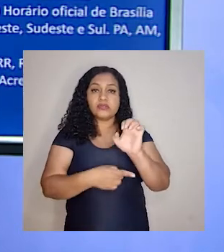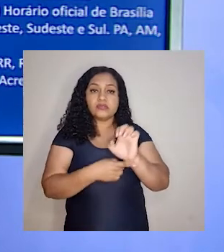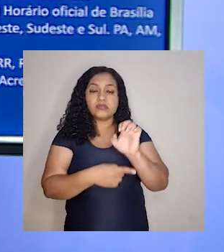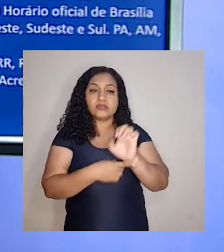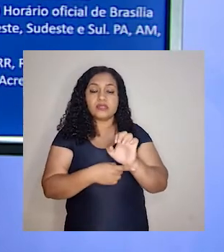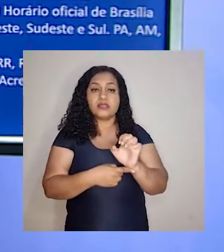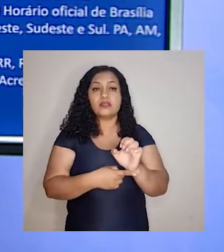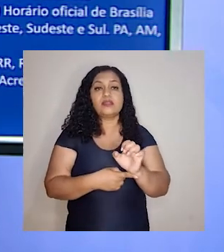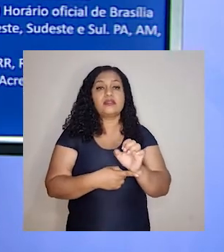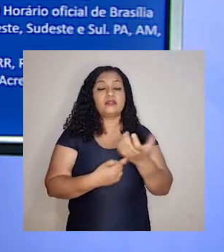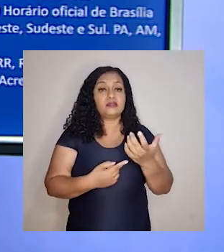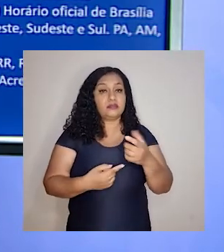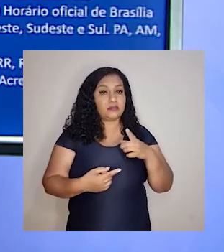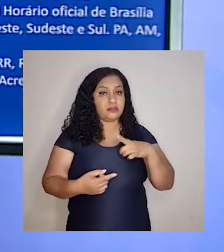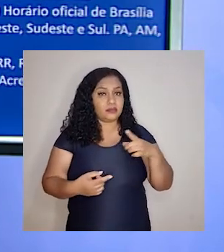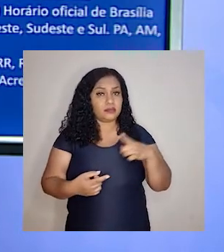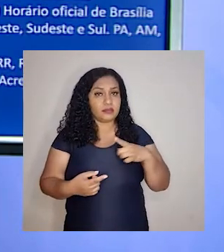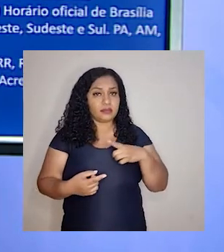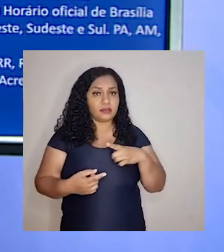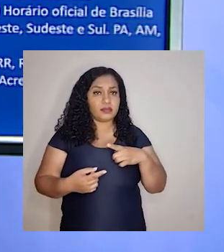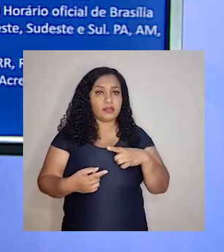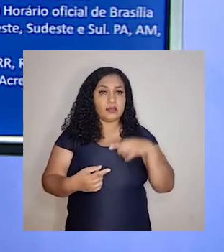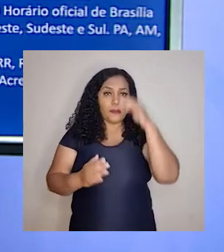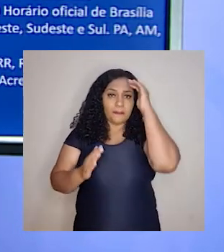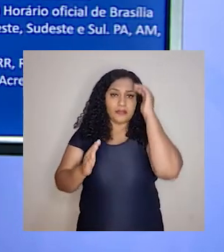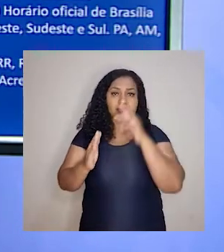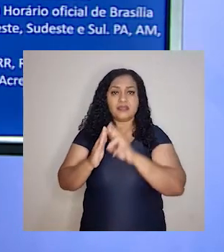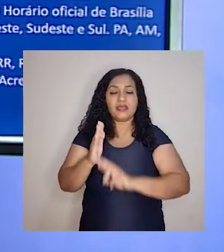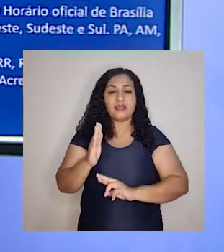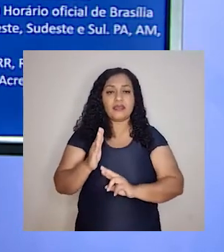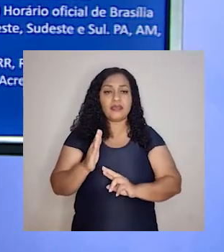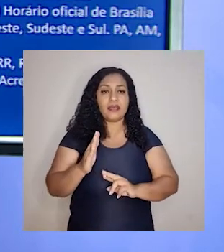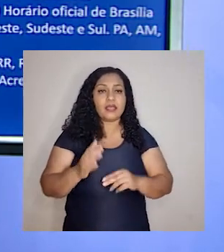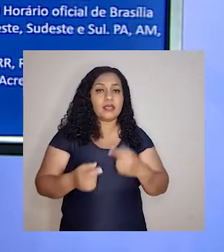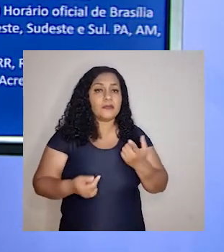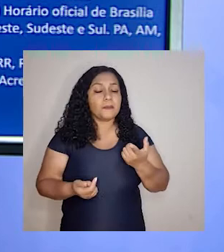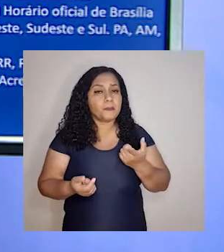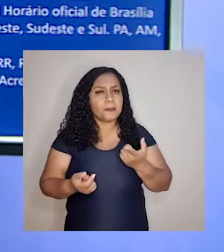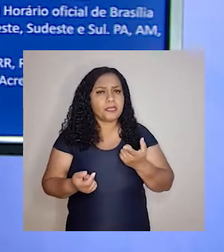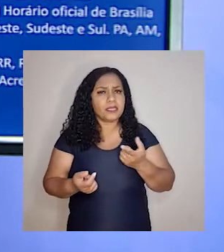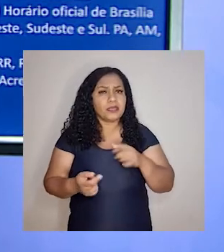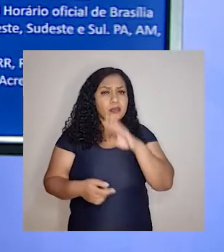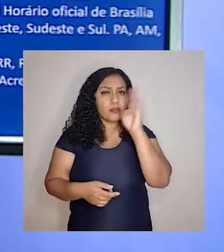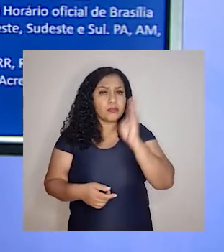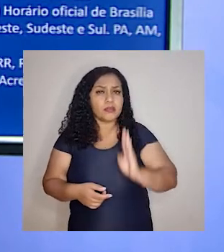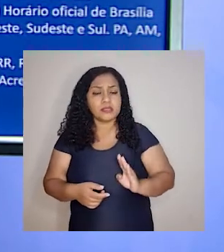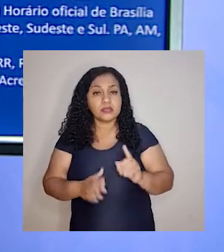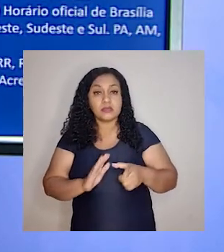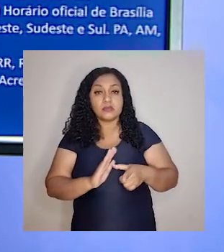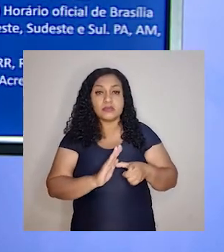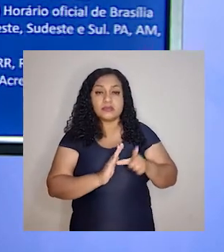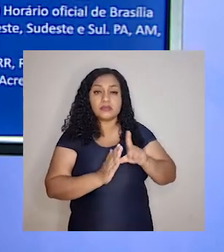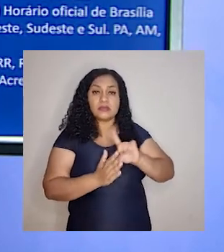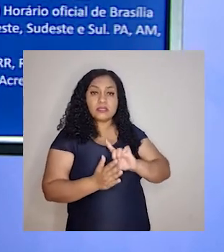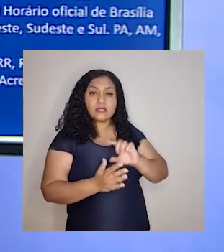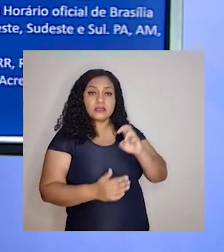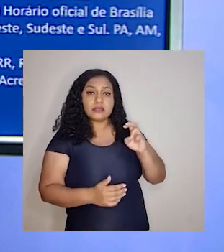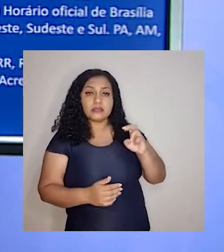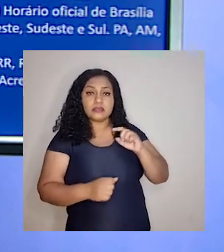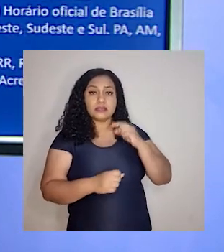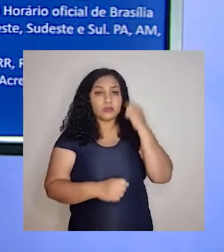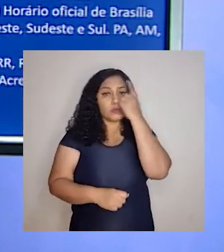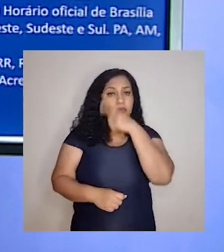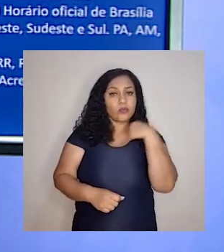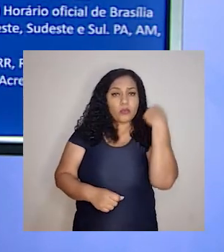estados que obedecem aqui é ser traçado Então o que acontece nós estamos aqui no Brasil estamos atrasados